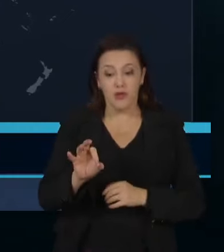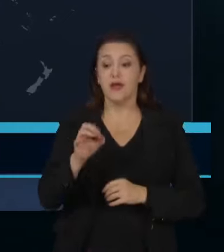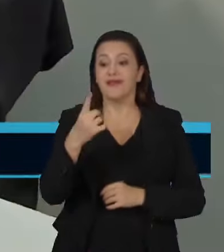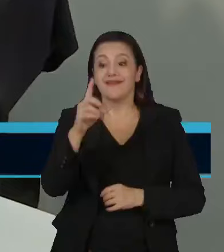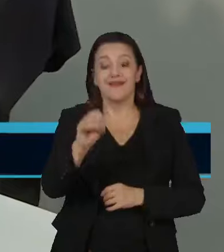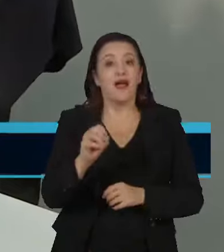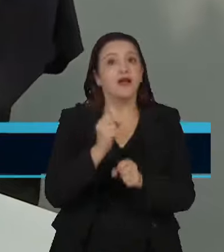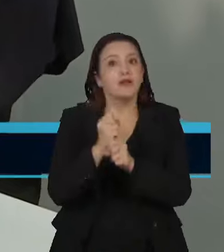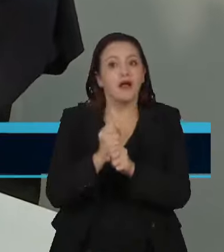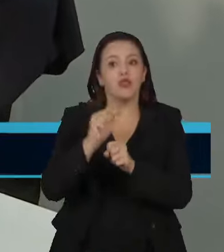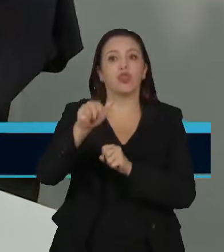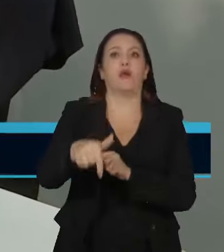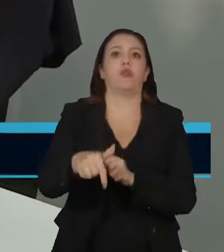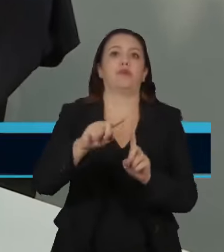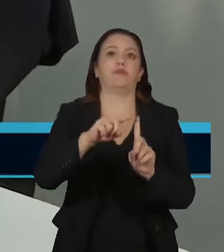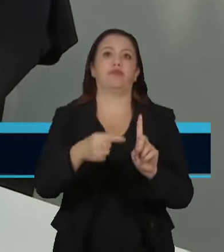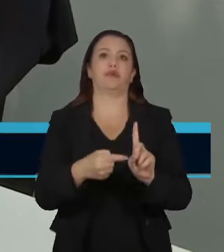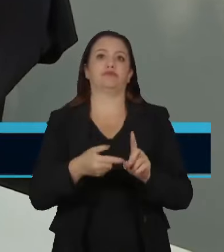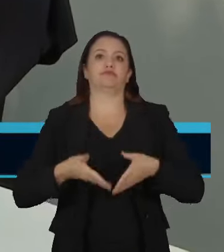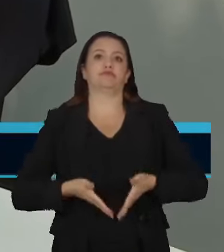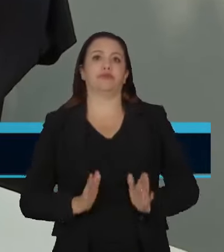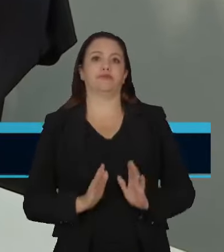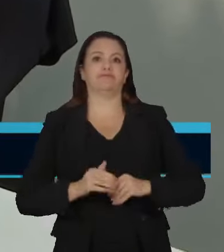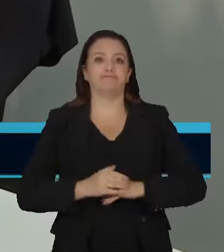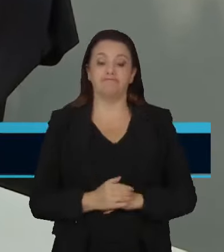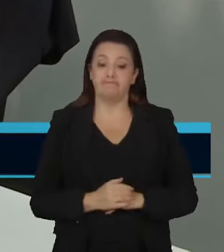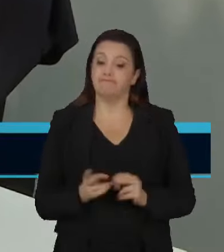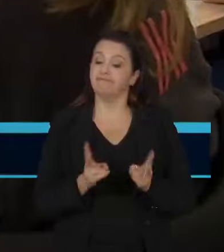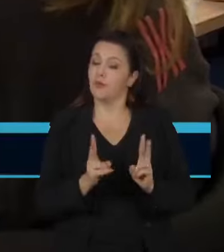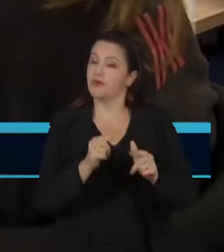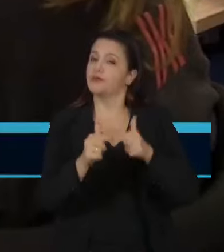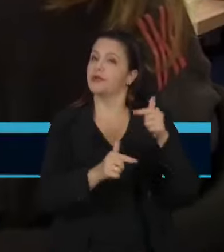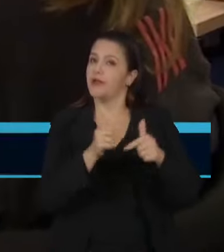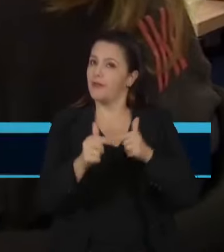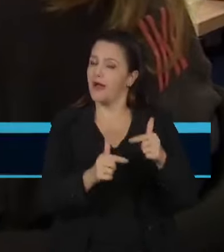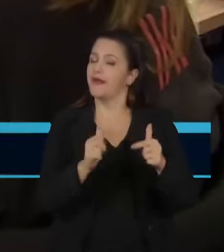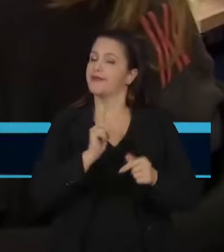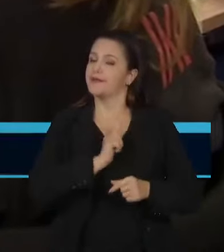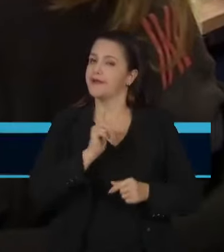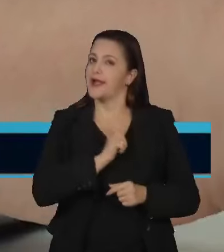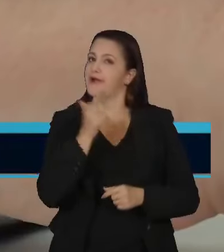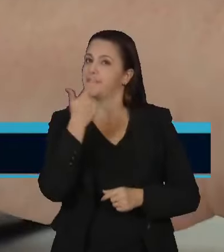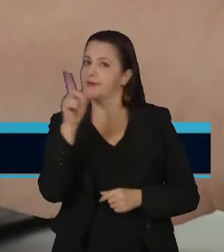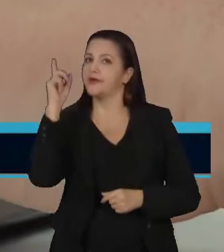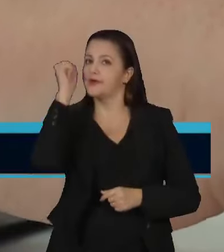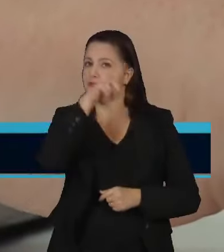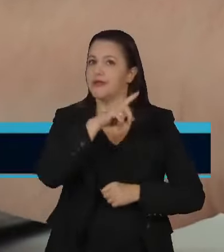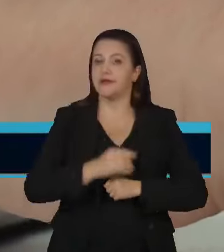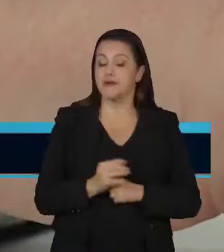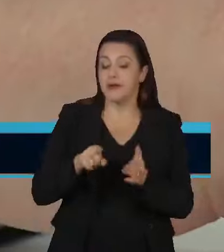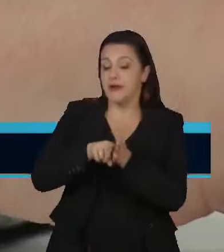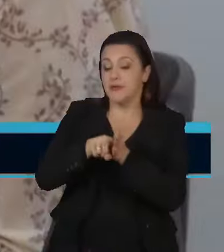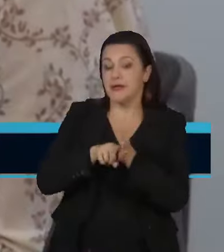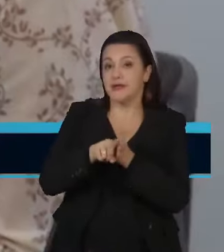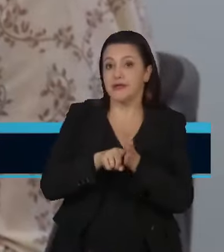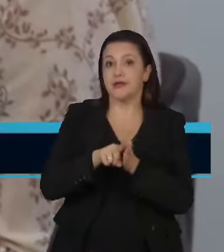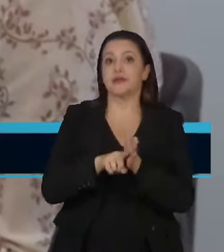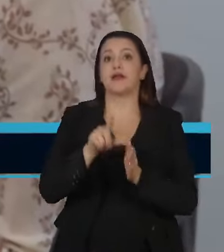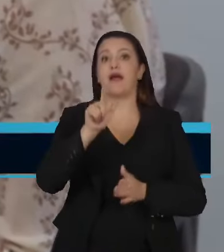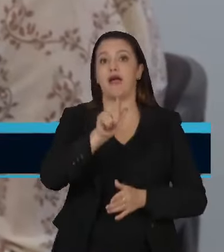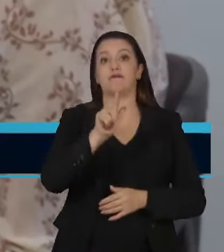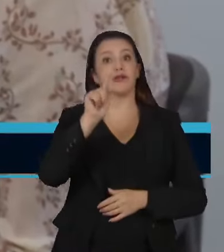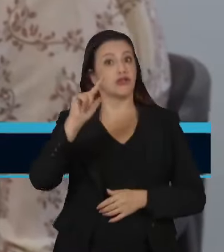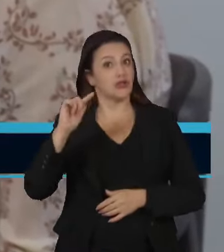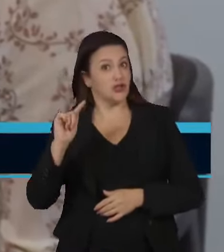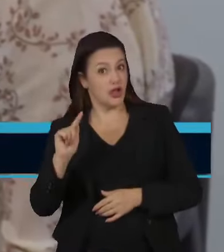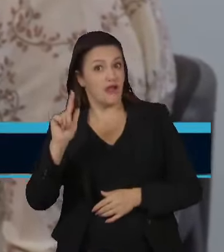a luz e as que permanecem no mercado de trabalho enfrentam outra questão pesquisa da Fundação Getúlio Vargas aponta